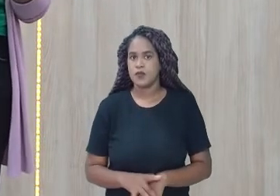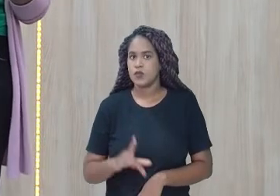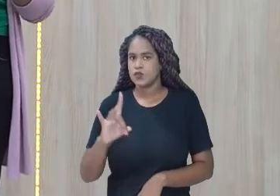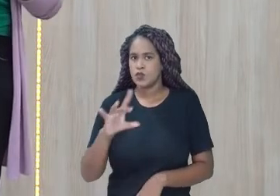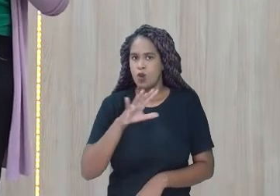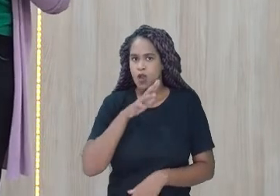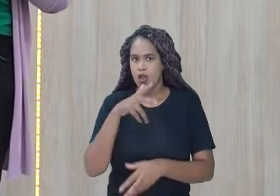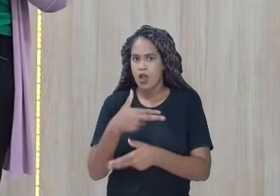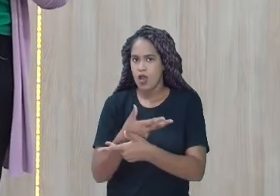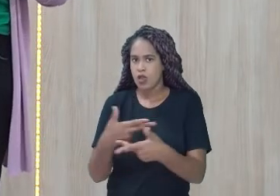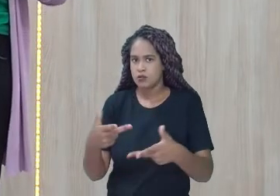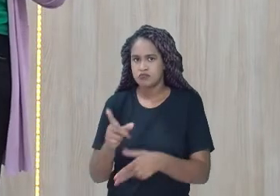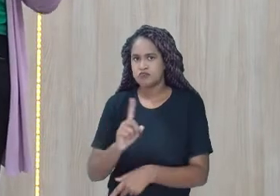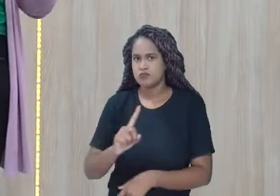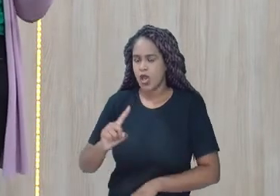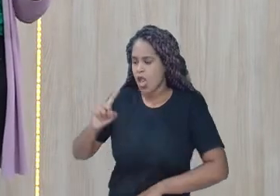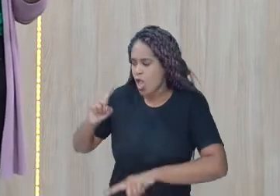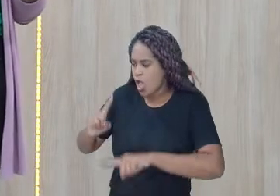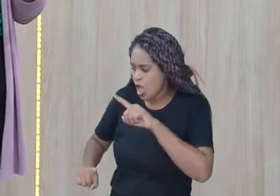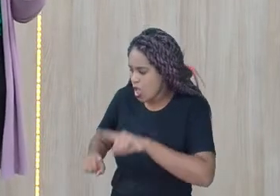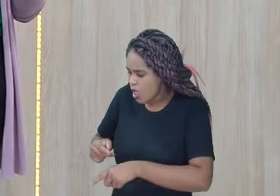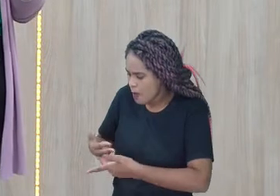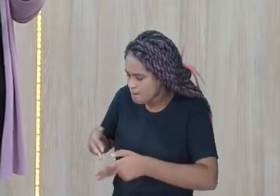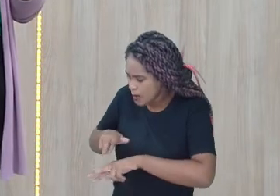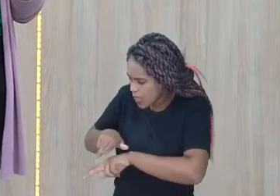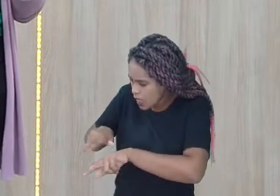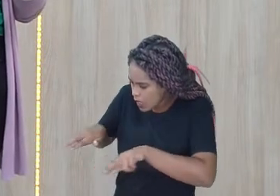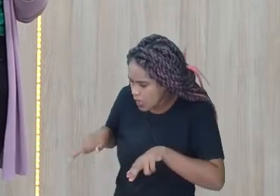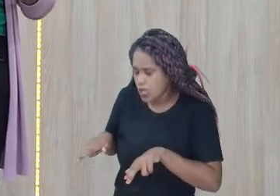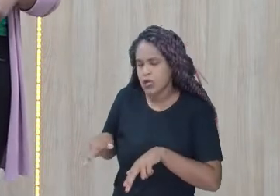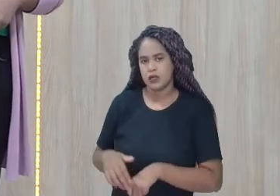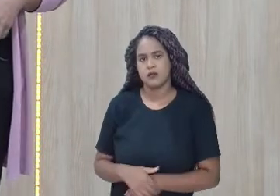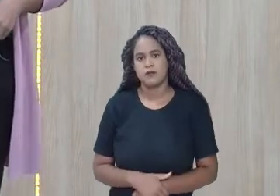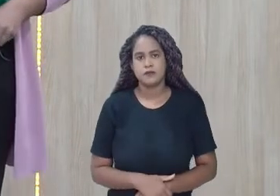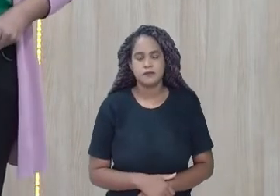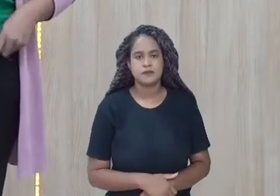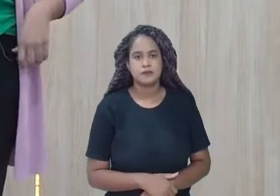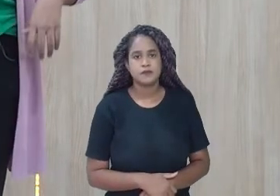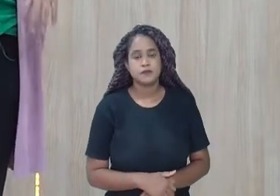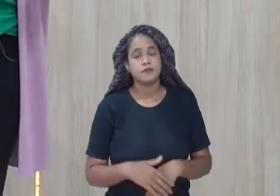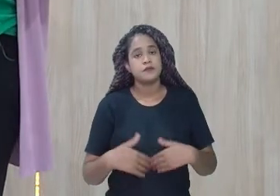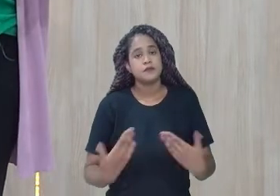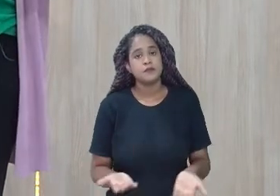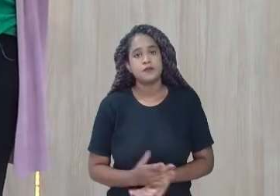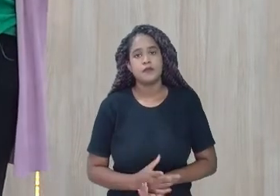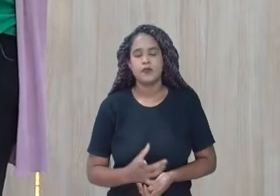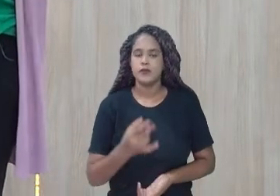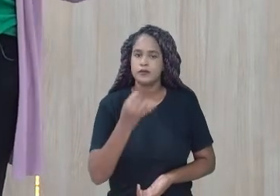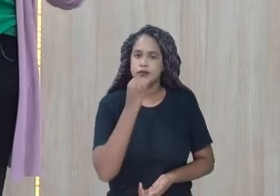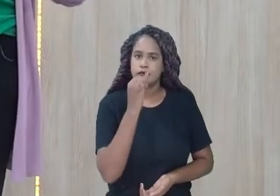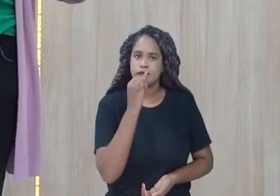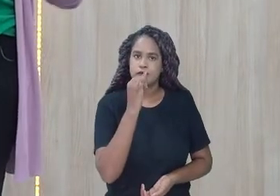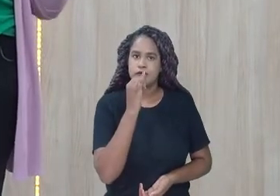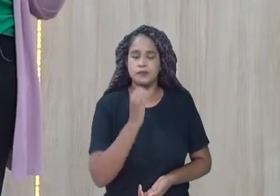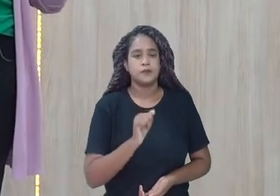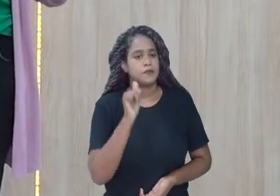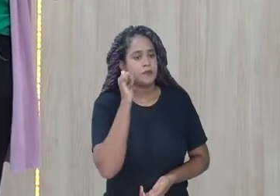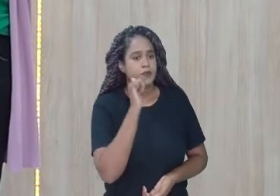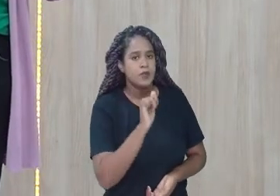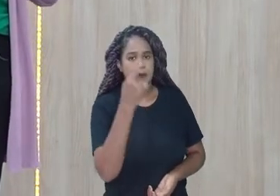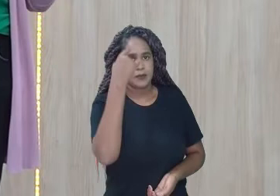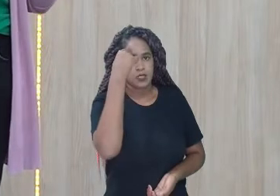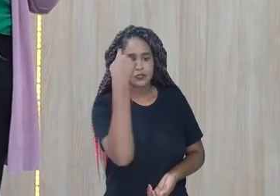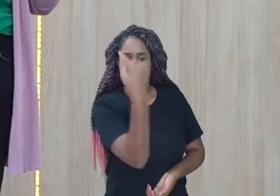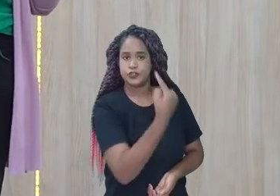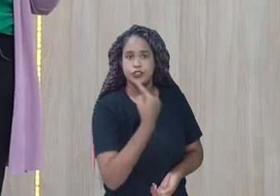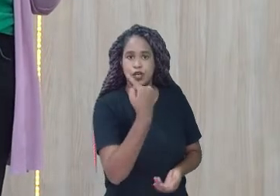animais falantes, mas objetos inanimados também personificados, né? A gente tem de repente, e a moça achava que estava vivendo